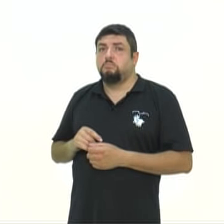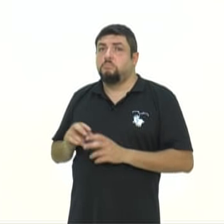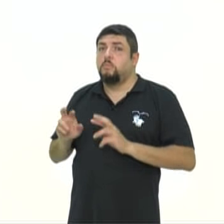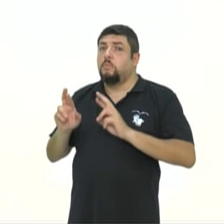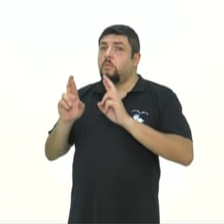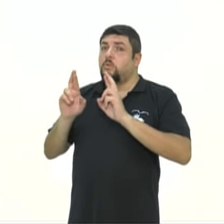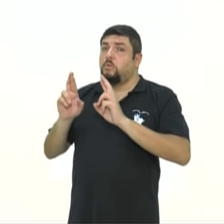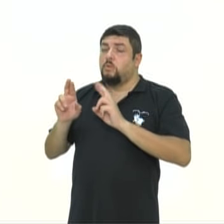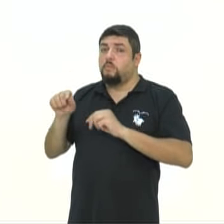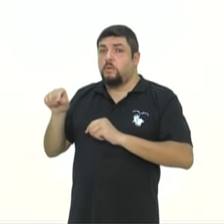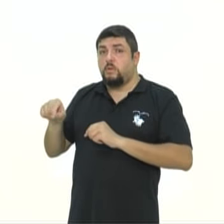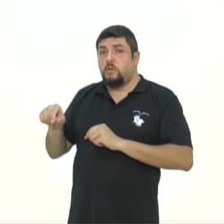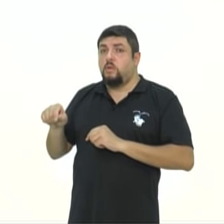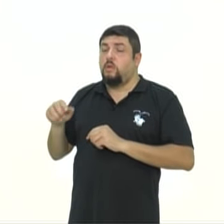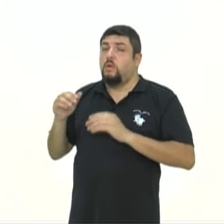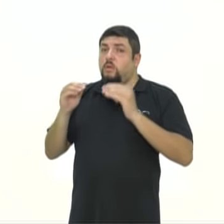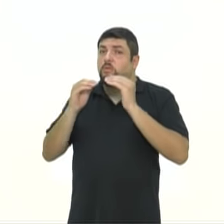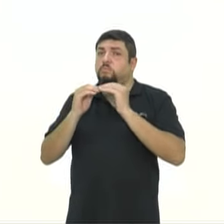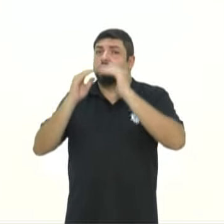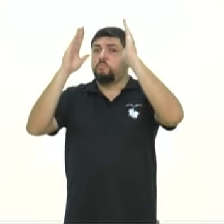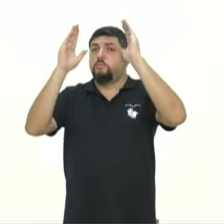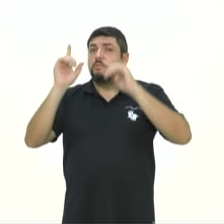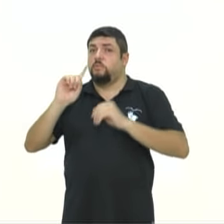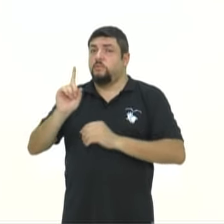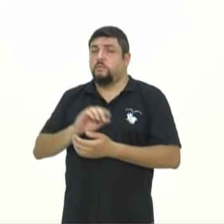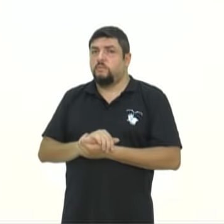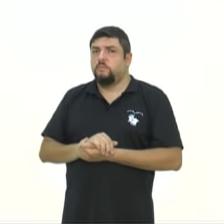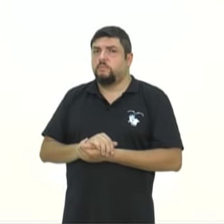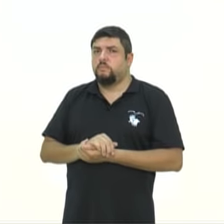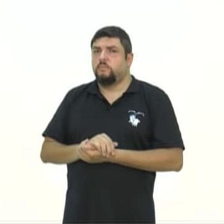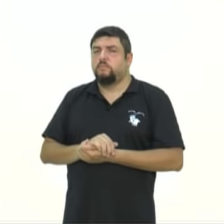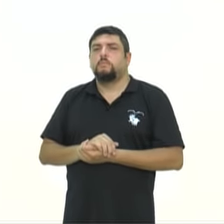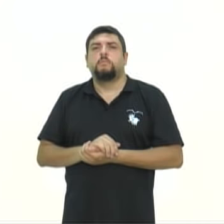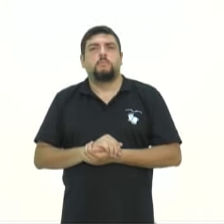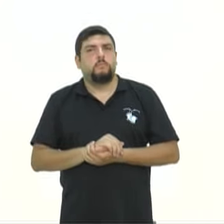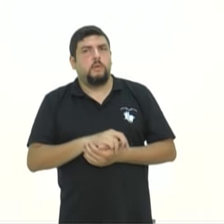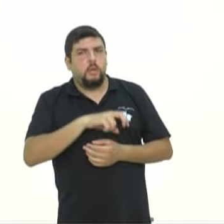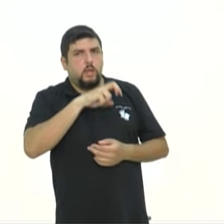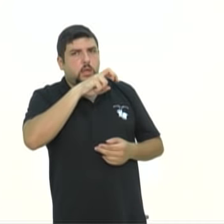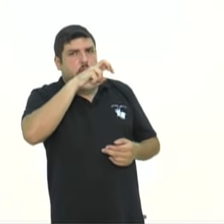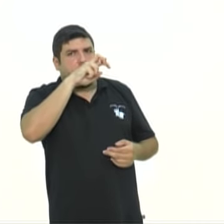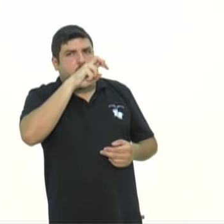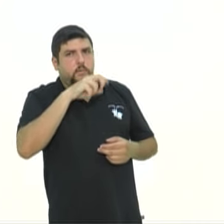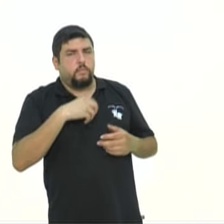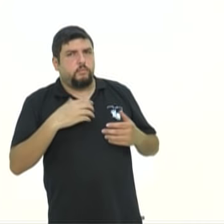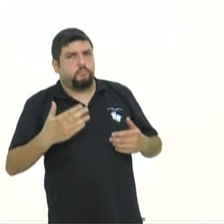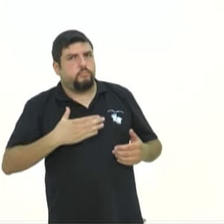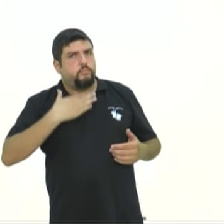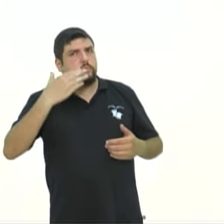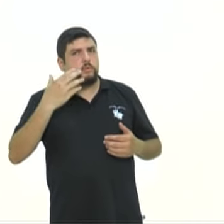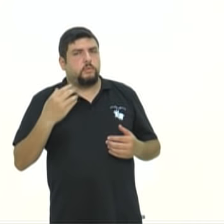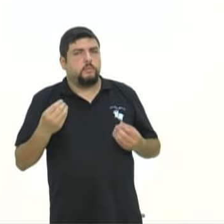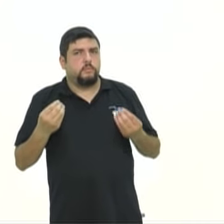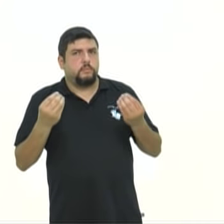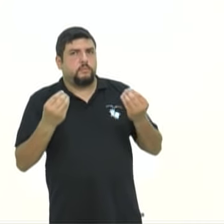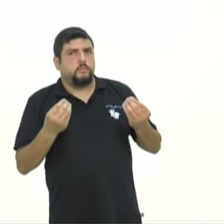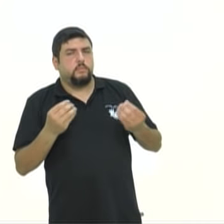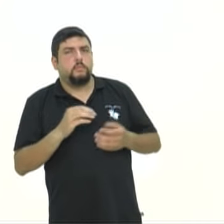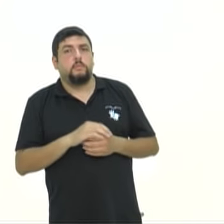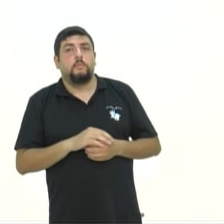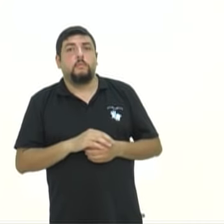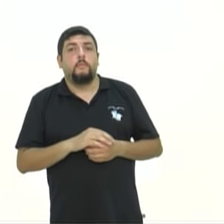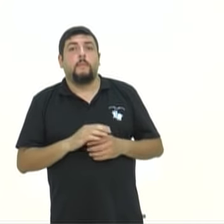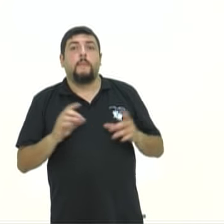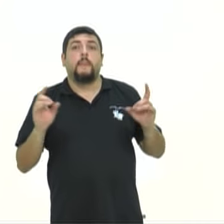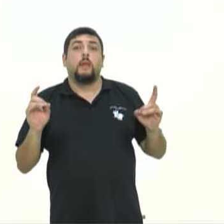não desista do seu sonho. E aí vem a Mônica com uma surpresa ali no último quadrinho, né? E ela diz: